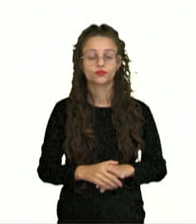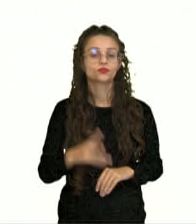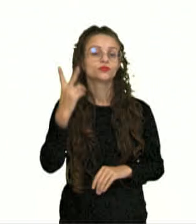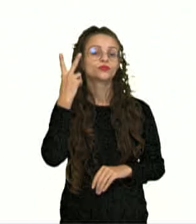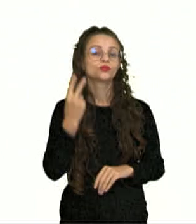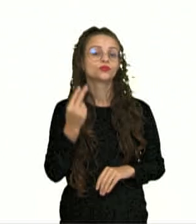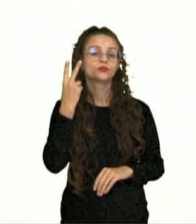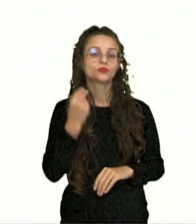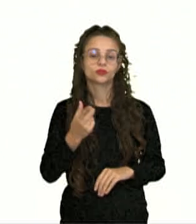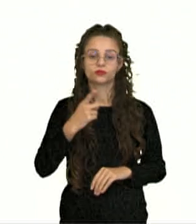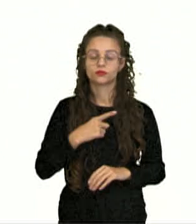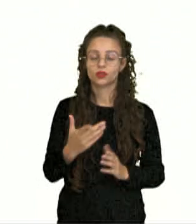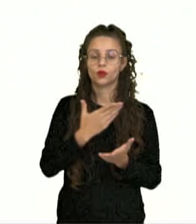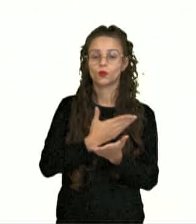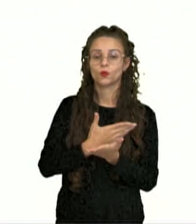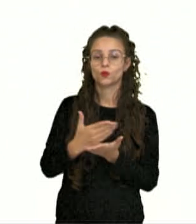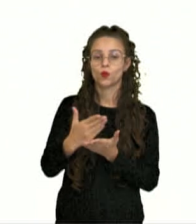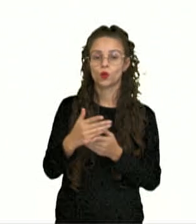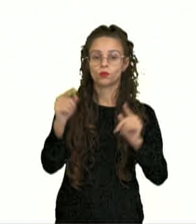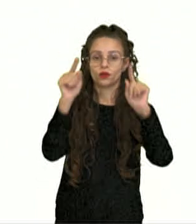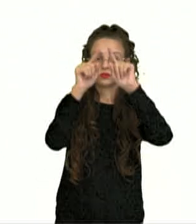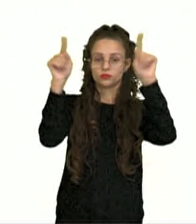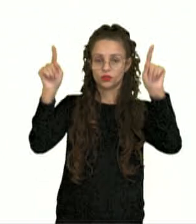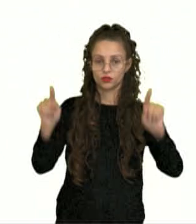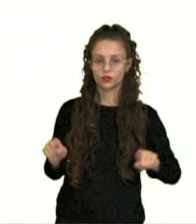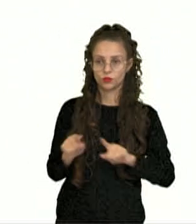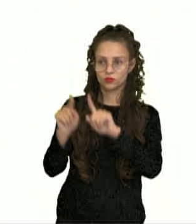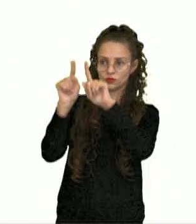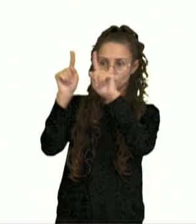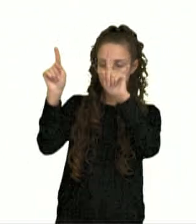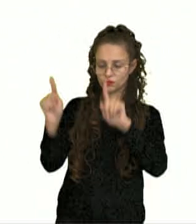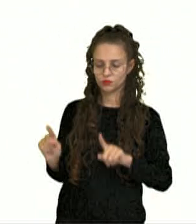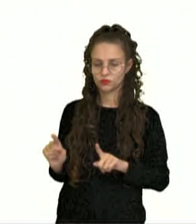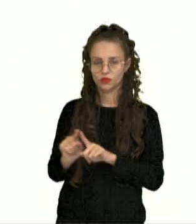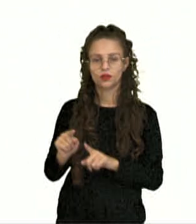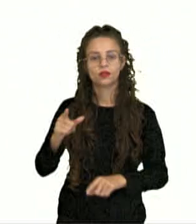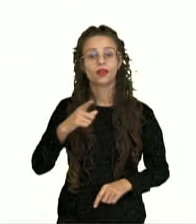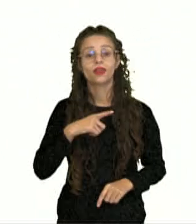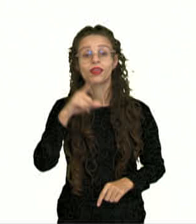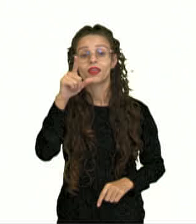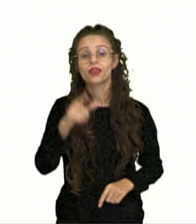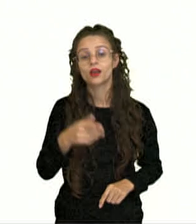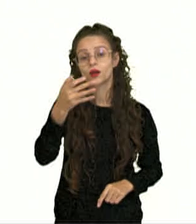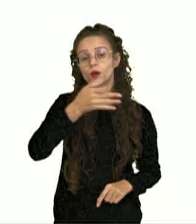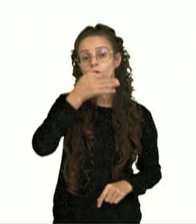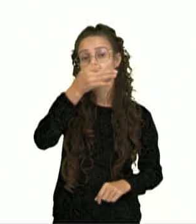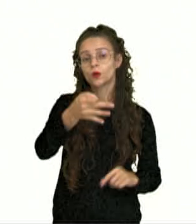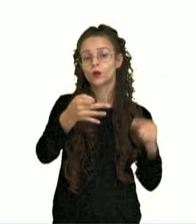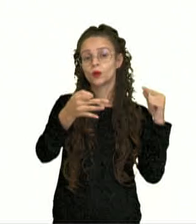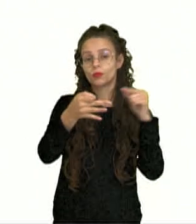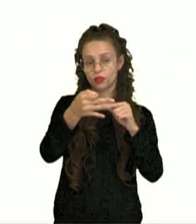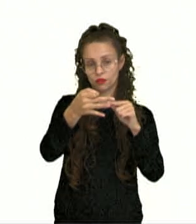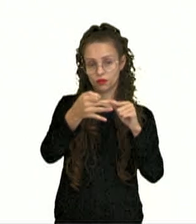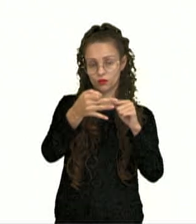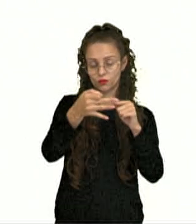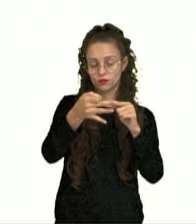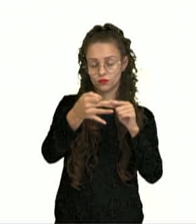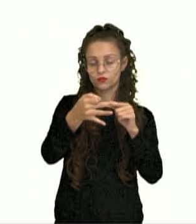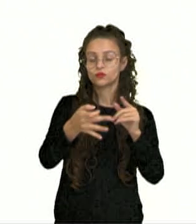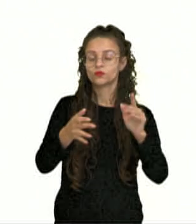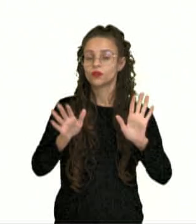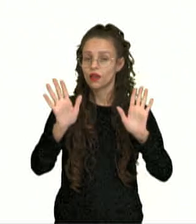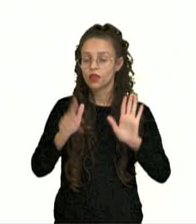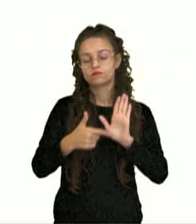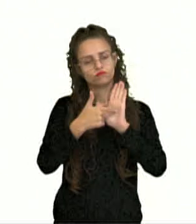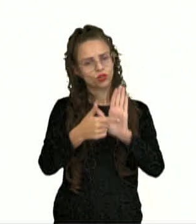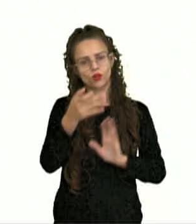geralmente aparece no início das colunas, são textos opinativos, vai trazer, conforme eu já disse, a